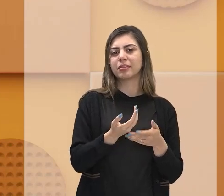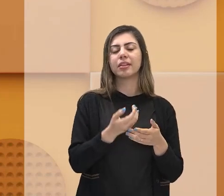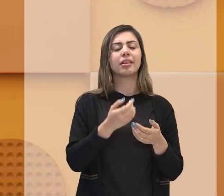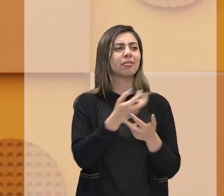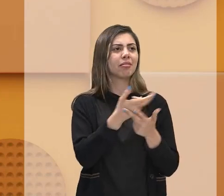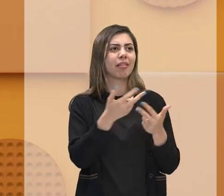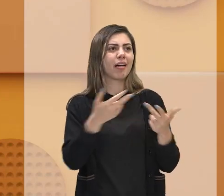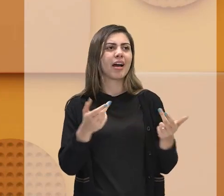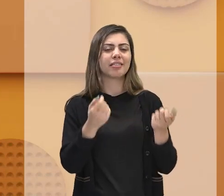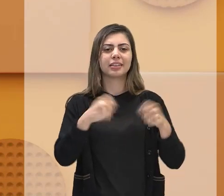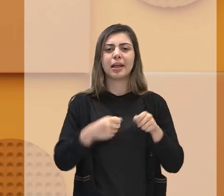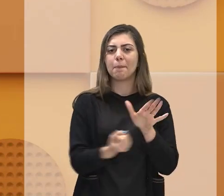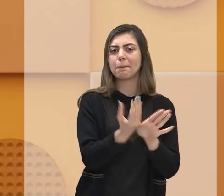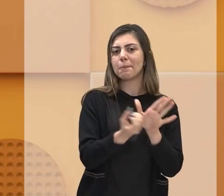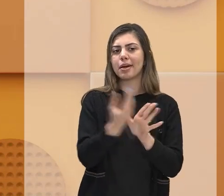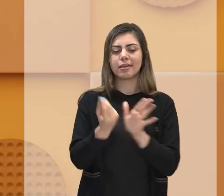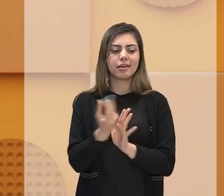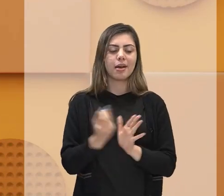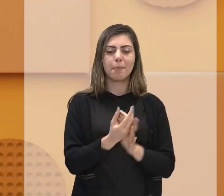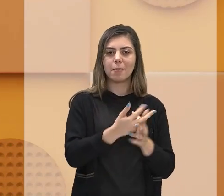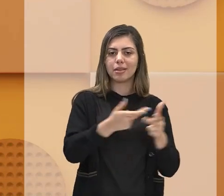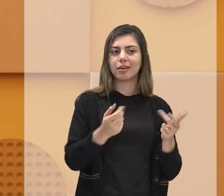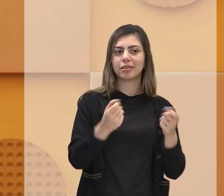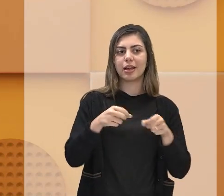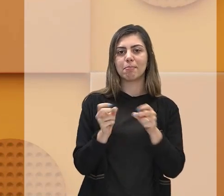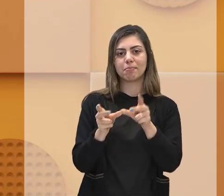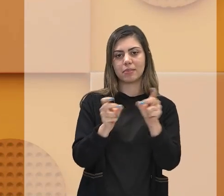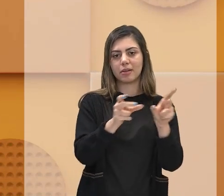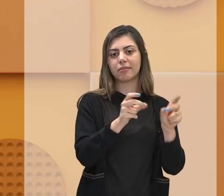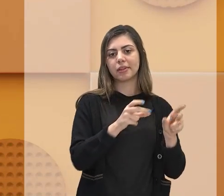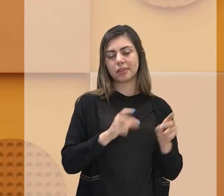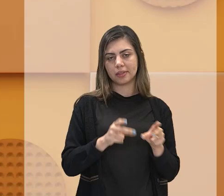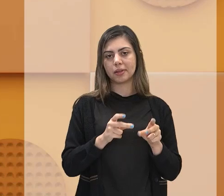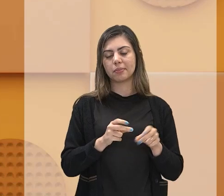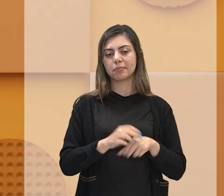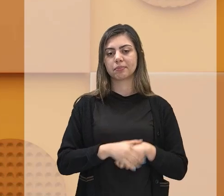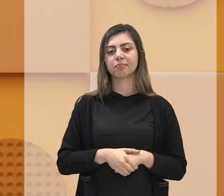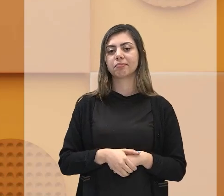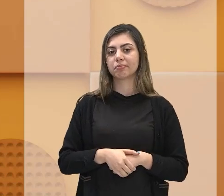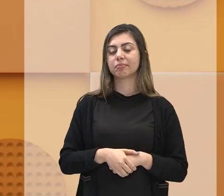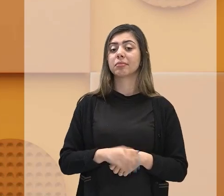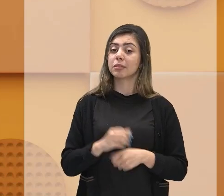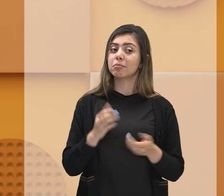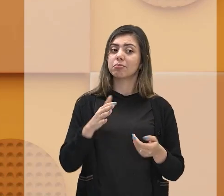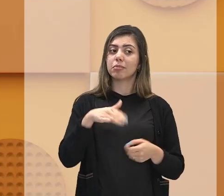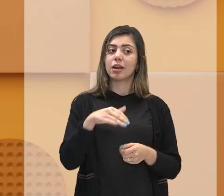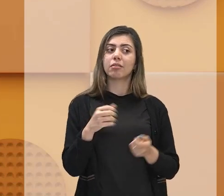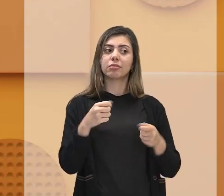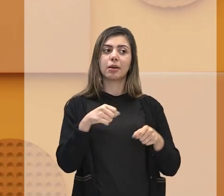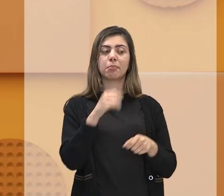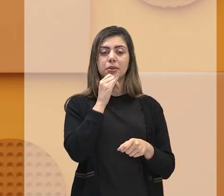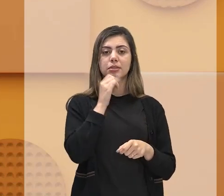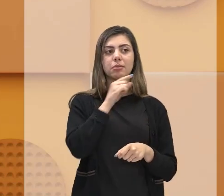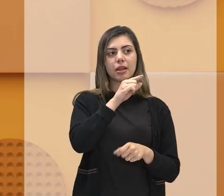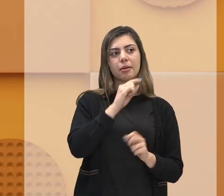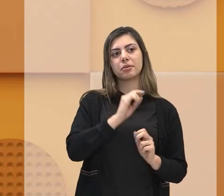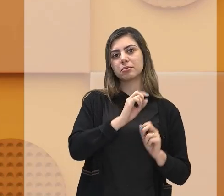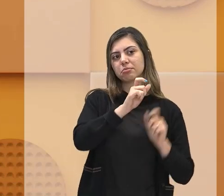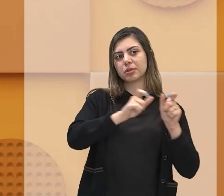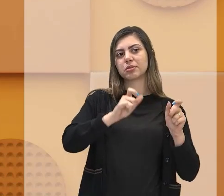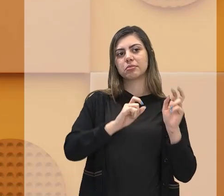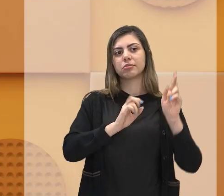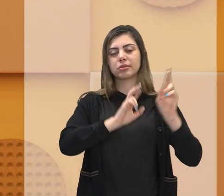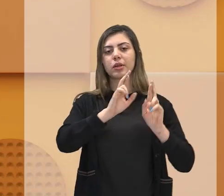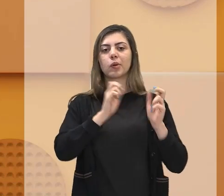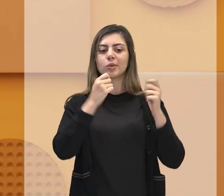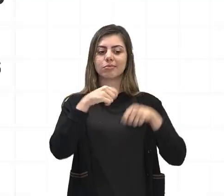bens e de produtos que eram revendidos a preços, né, razoáveis para que o patrão tivesse lucro em diversas partes do